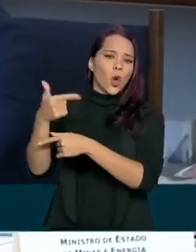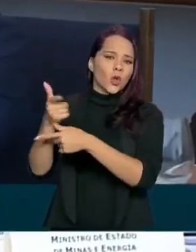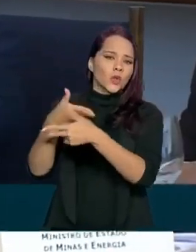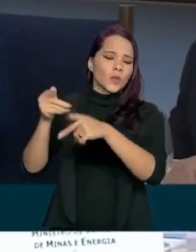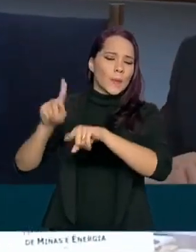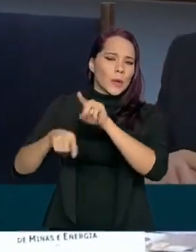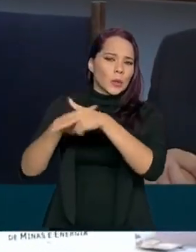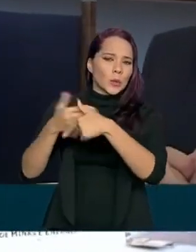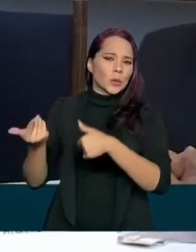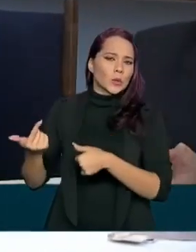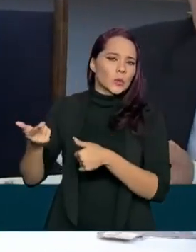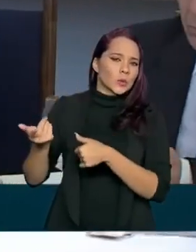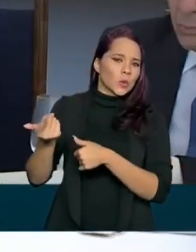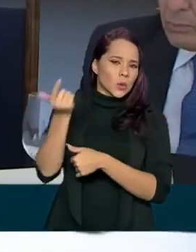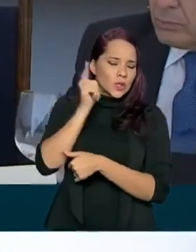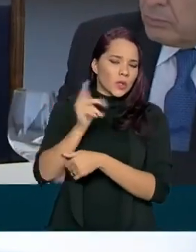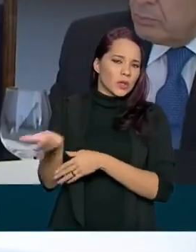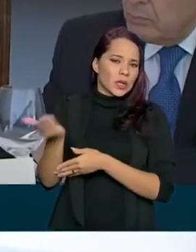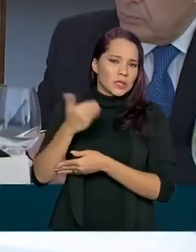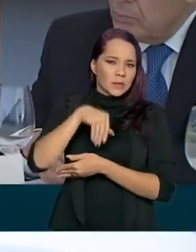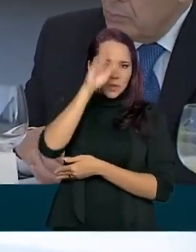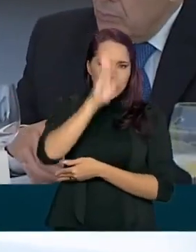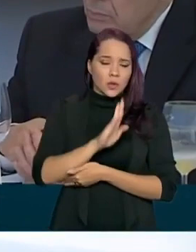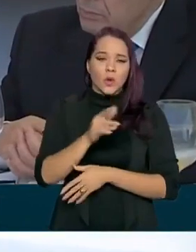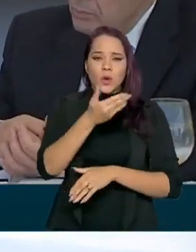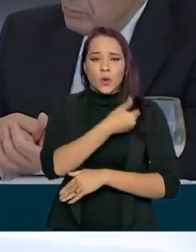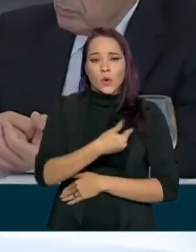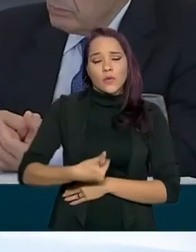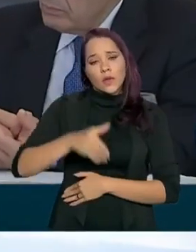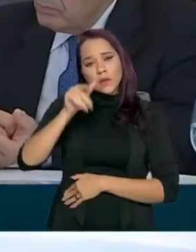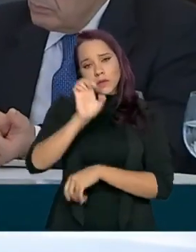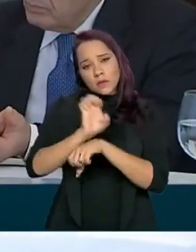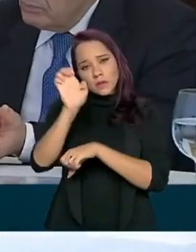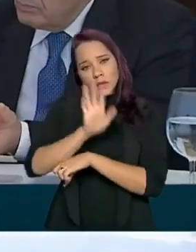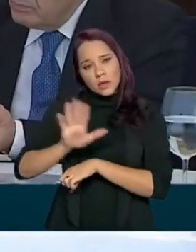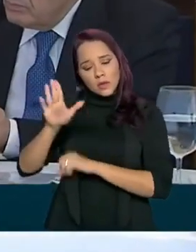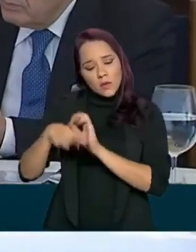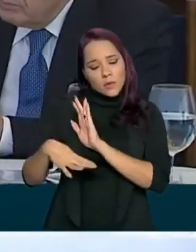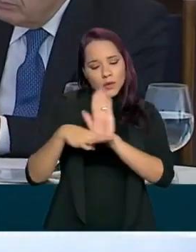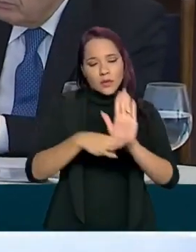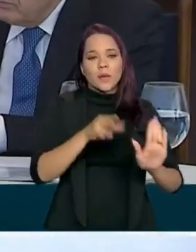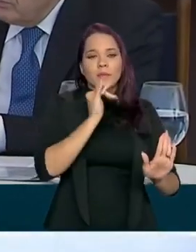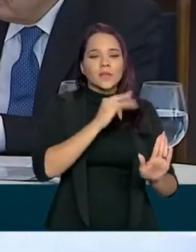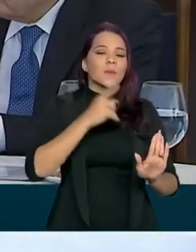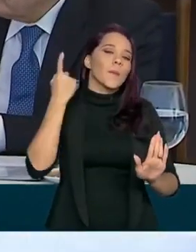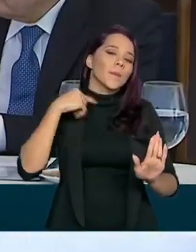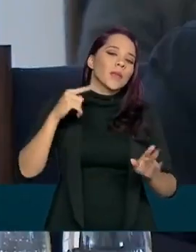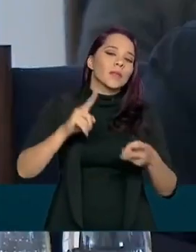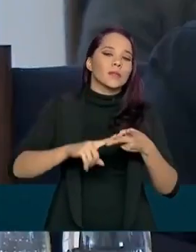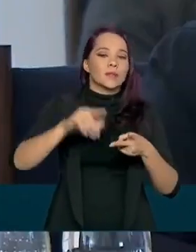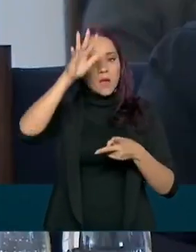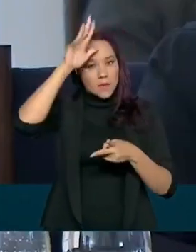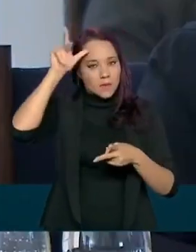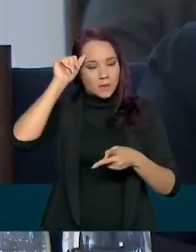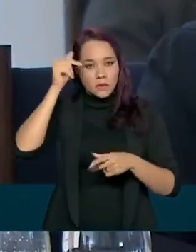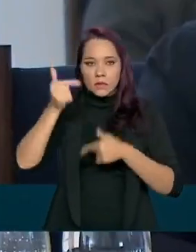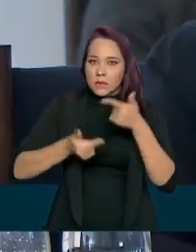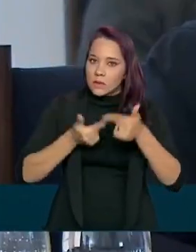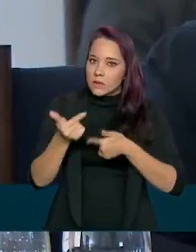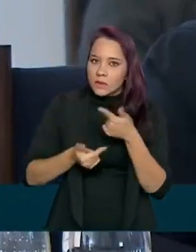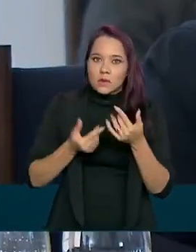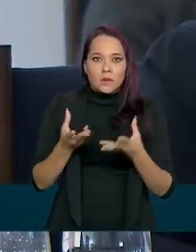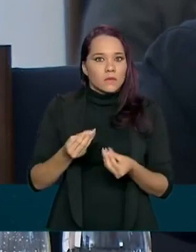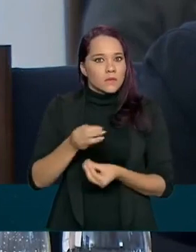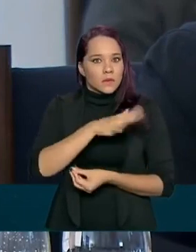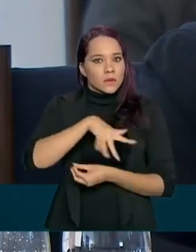insumos equipamentos inclusive nesse caso em coordenação com governos estaduais em benefício por exemplo os estados de minas gerais e do amazonas trabalhamos muito